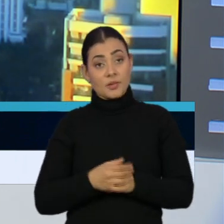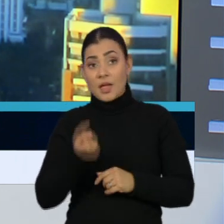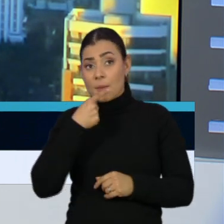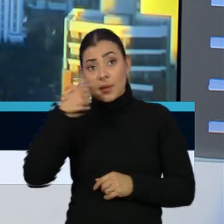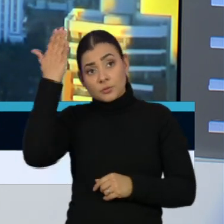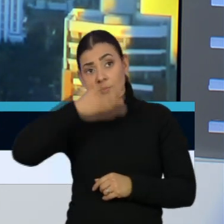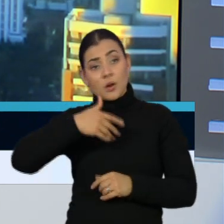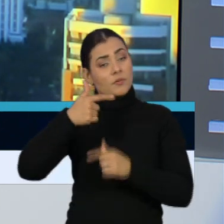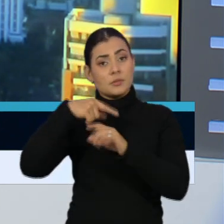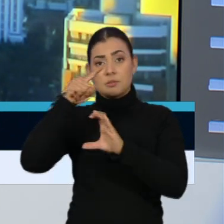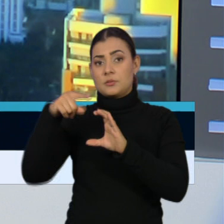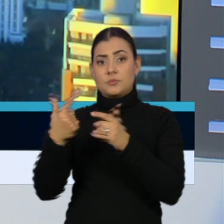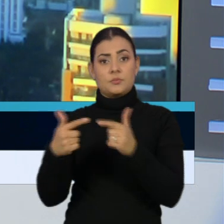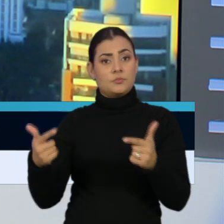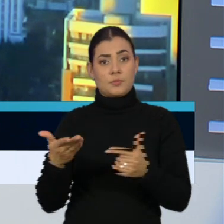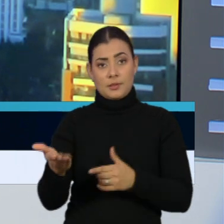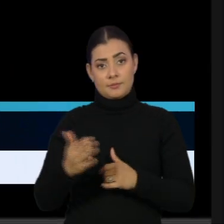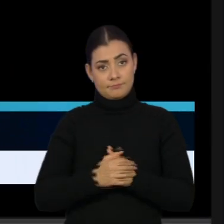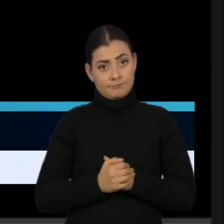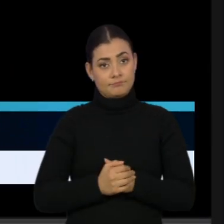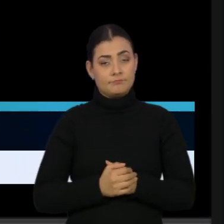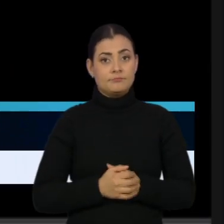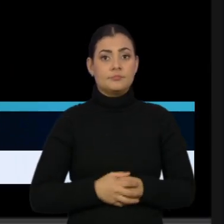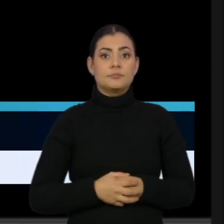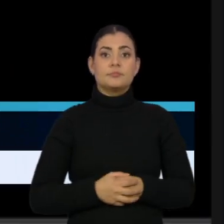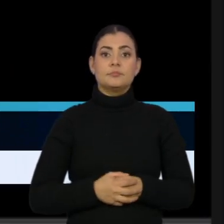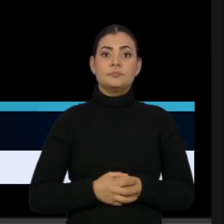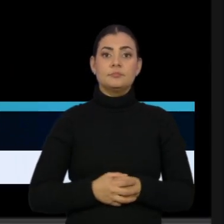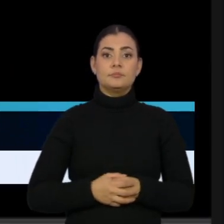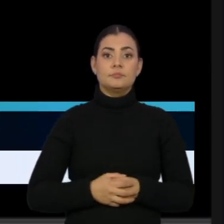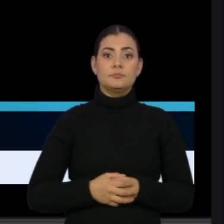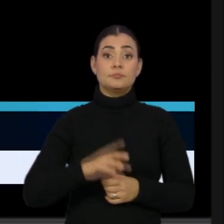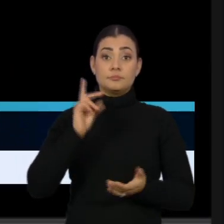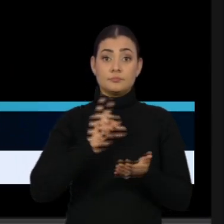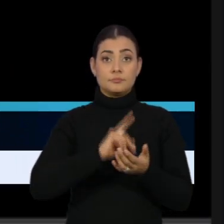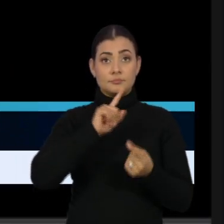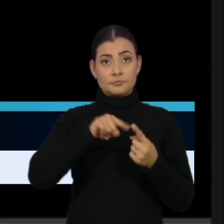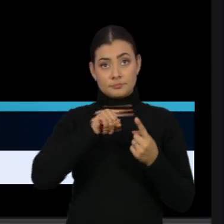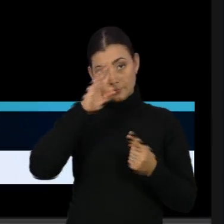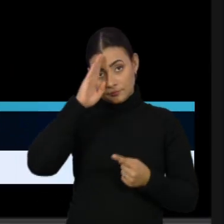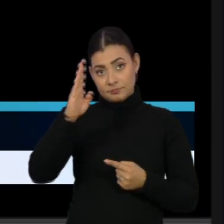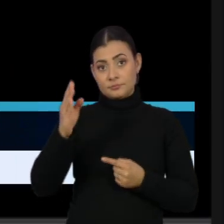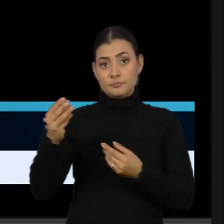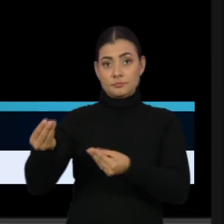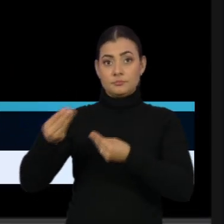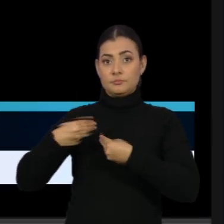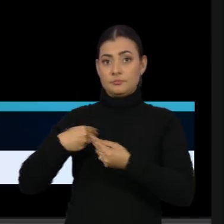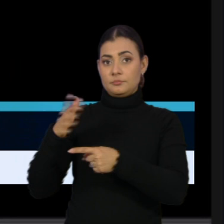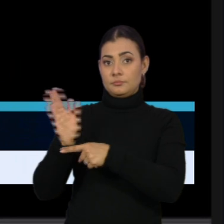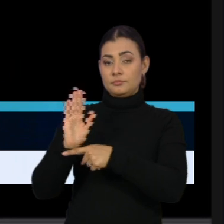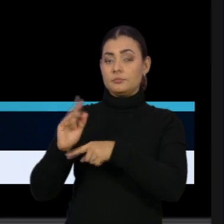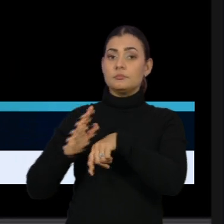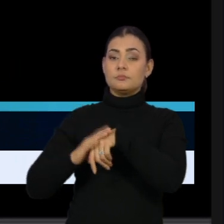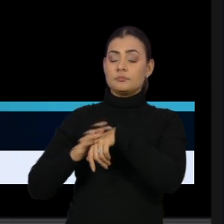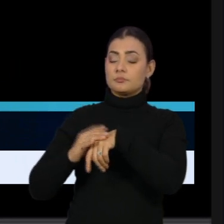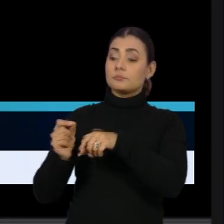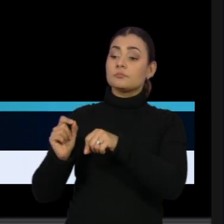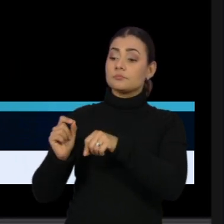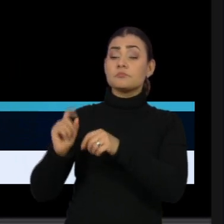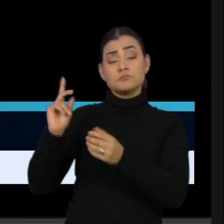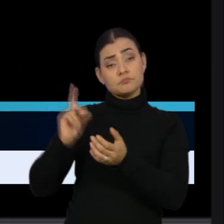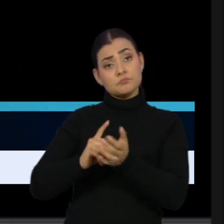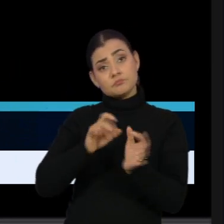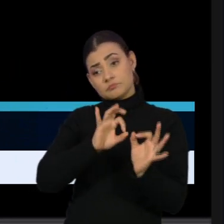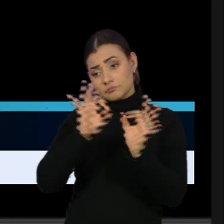não tem eficácia comprovada pela ciência. A missão que o general me passou foi de acompanhar